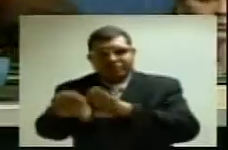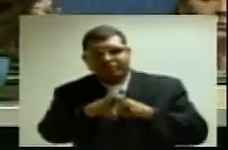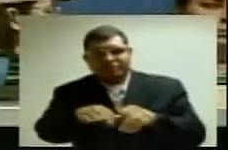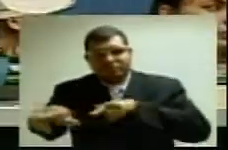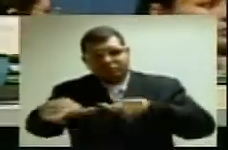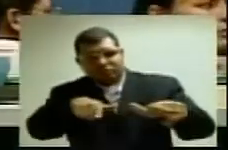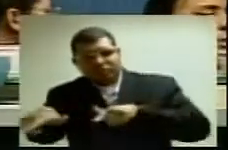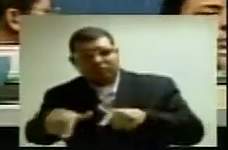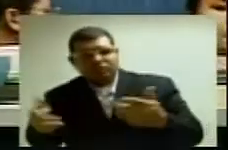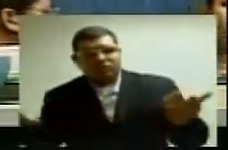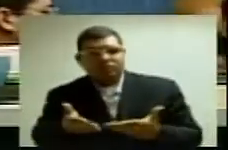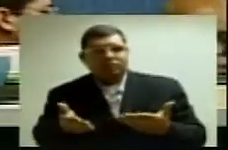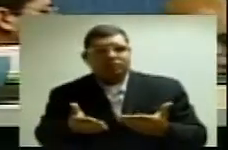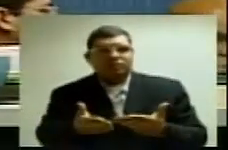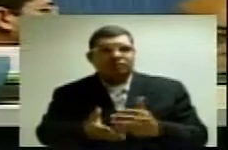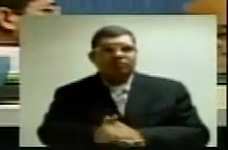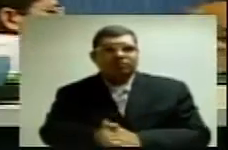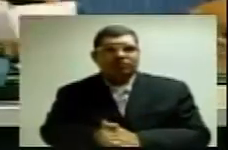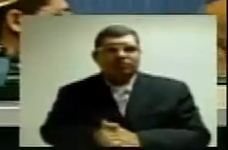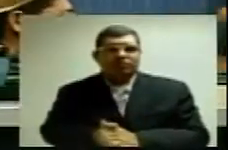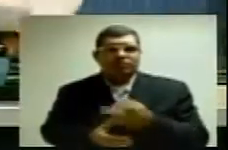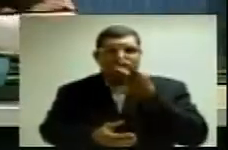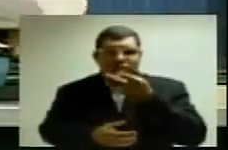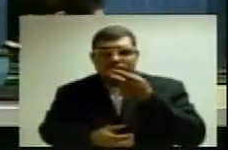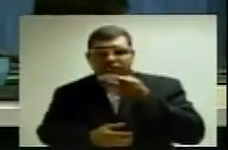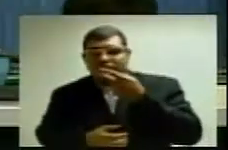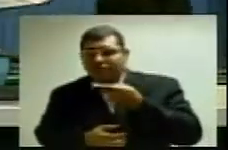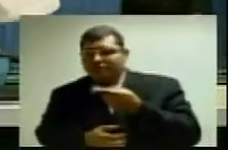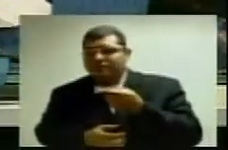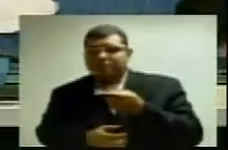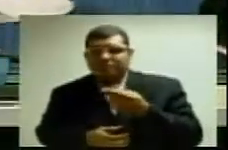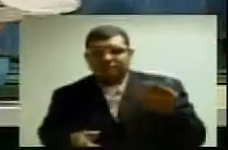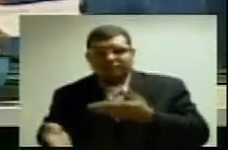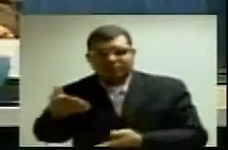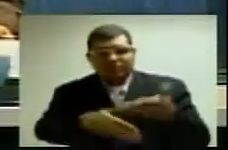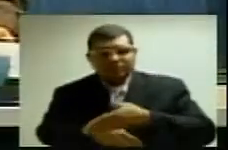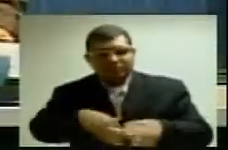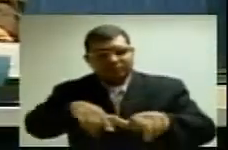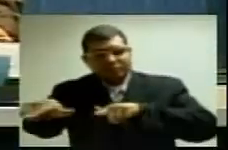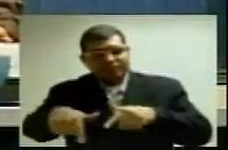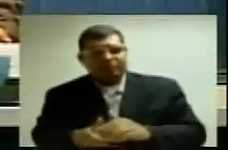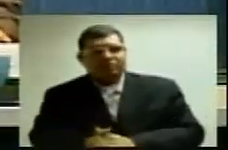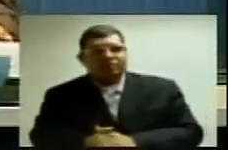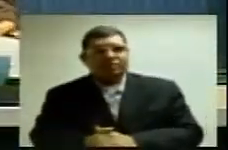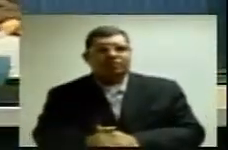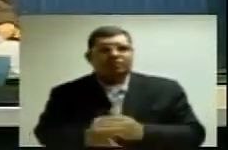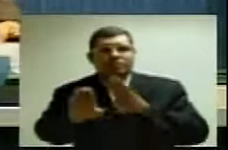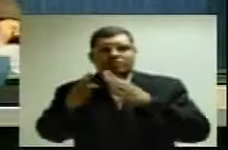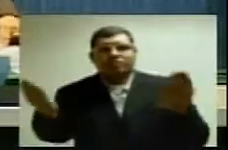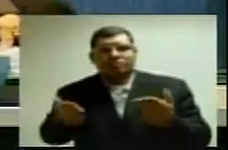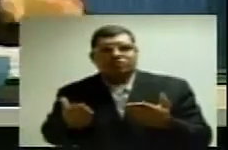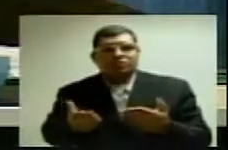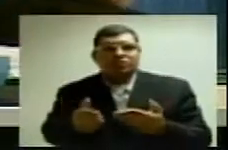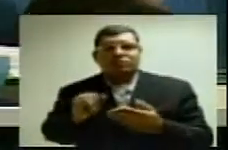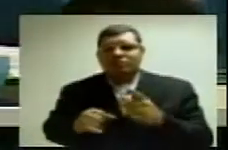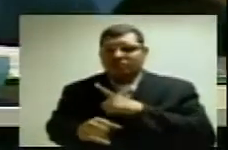membros da comissão de licitação, que dirigem descaradamente as licitações. Abre a